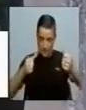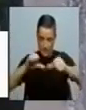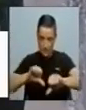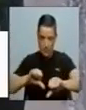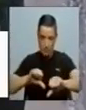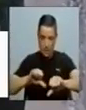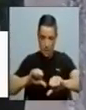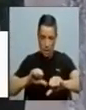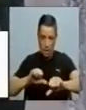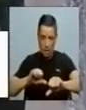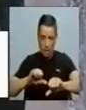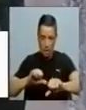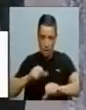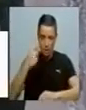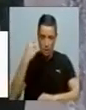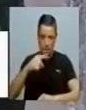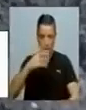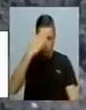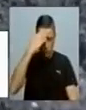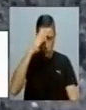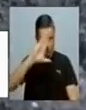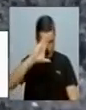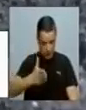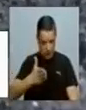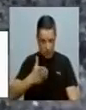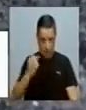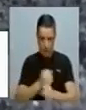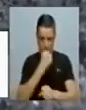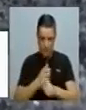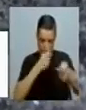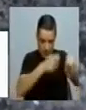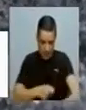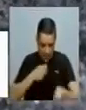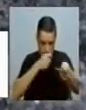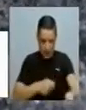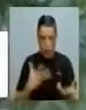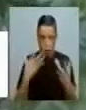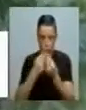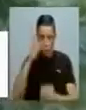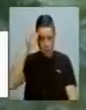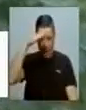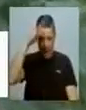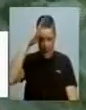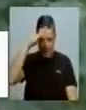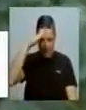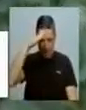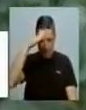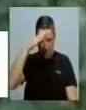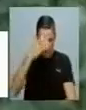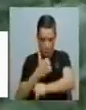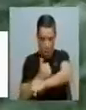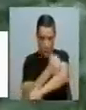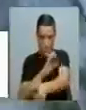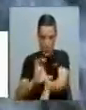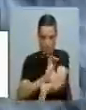errei, tenho consciência disso. Trabalhar a terra e com animais dão o fôlego que a diabetes, o